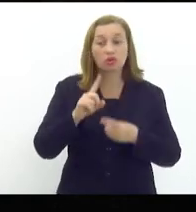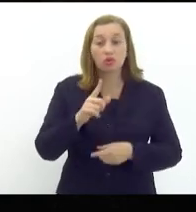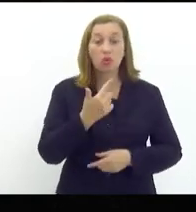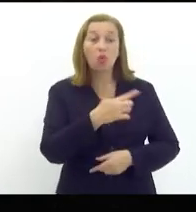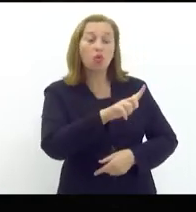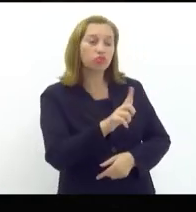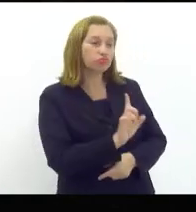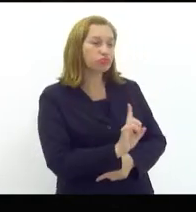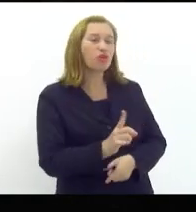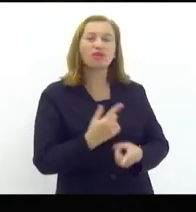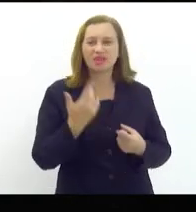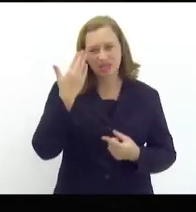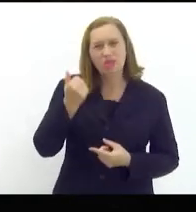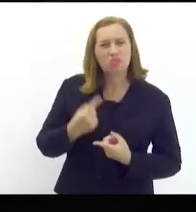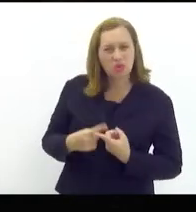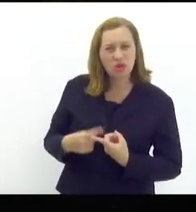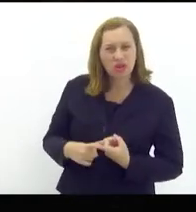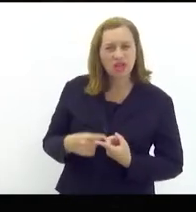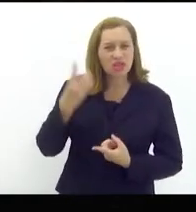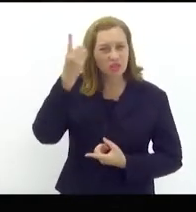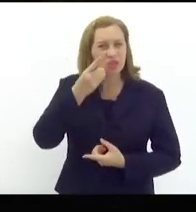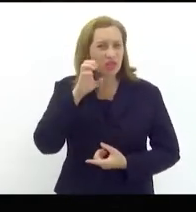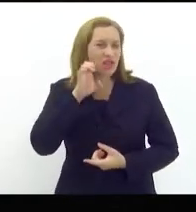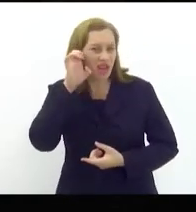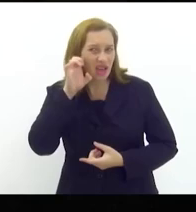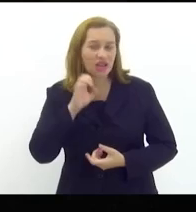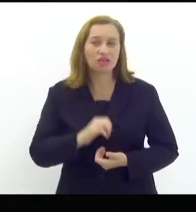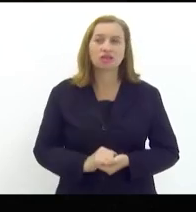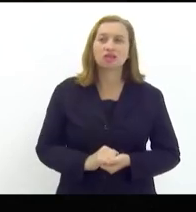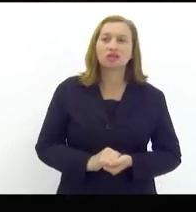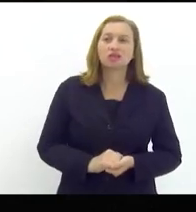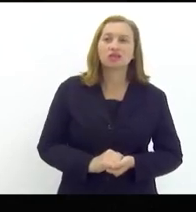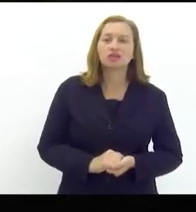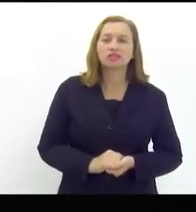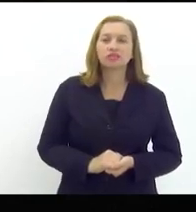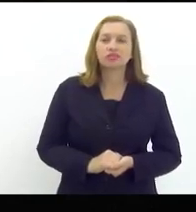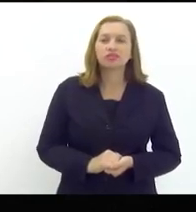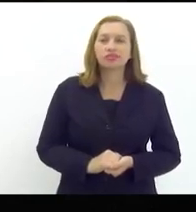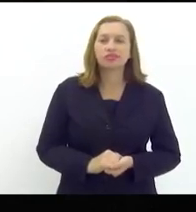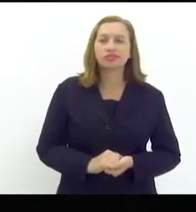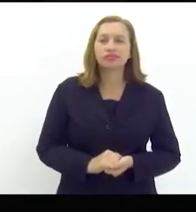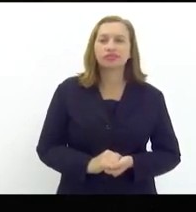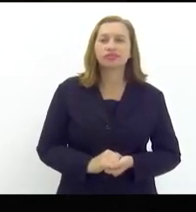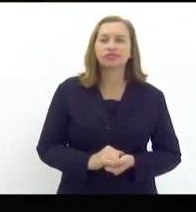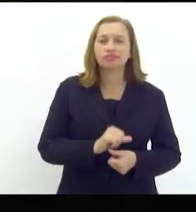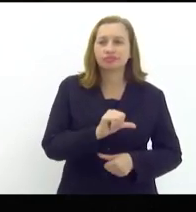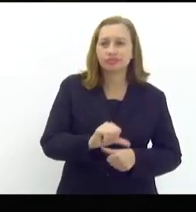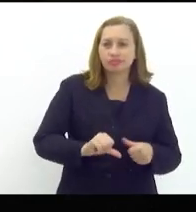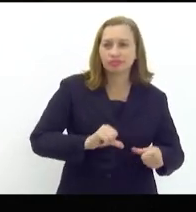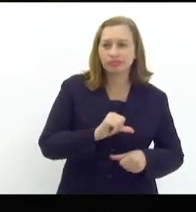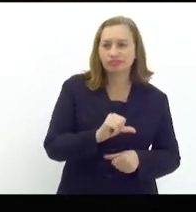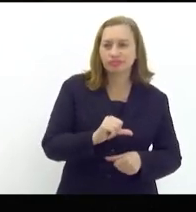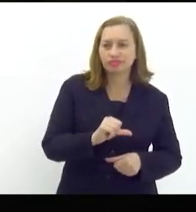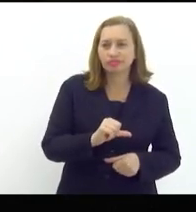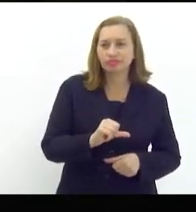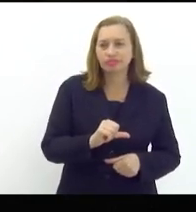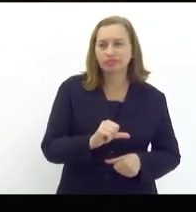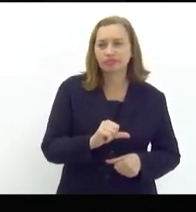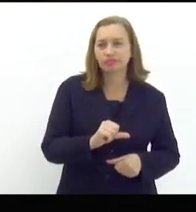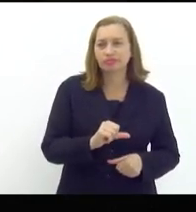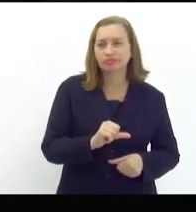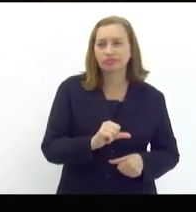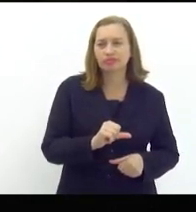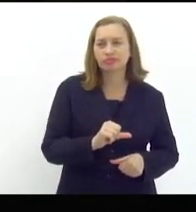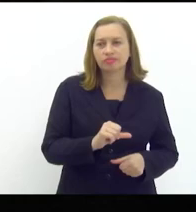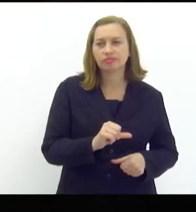não sabe por quê deputada Érica porque vai haver uma transição entre o regime